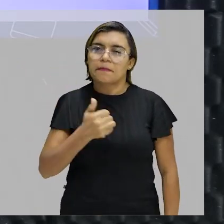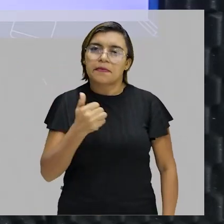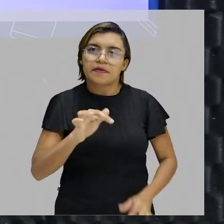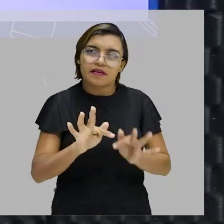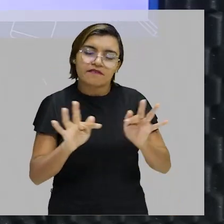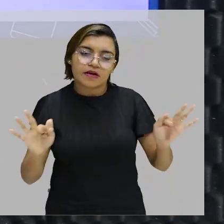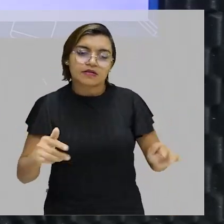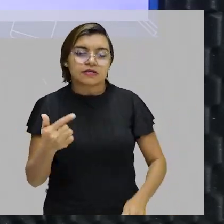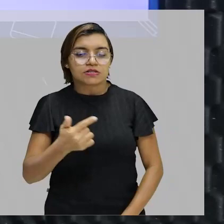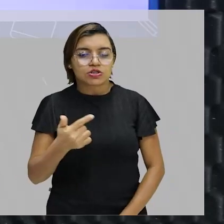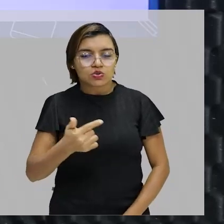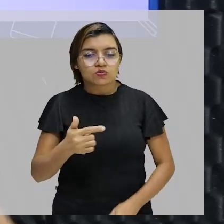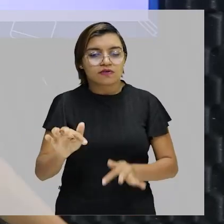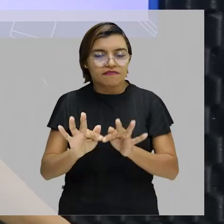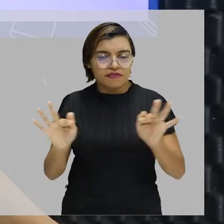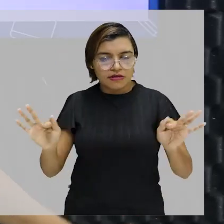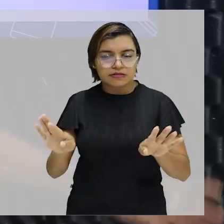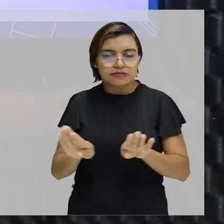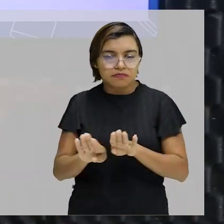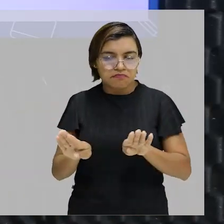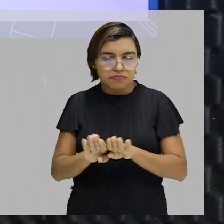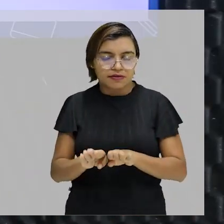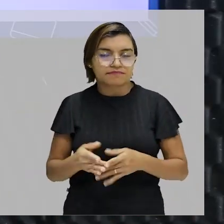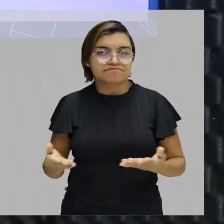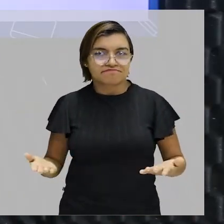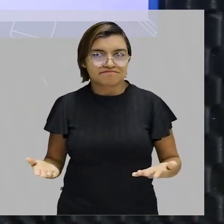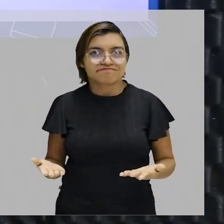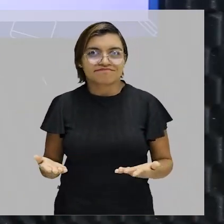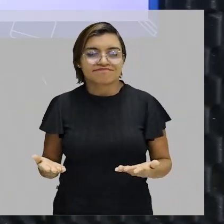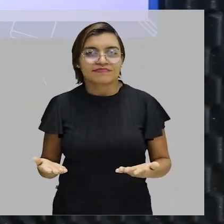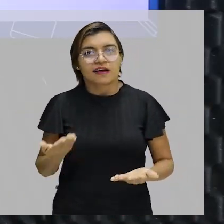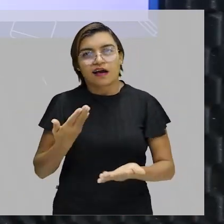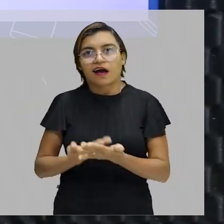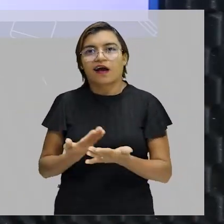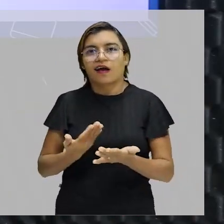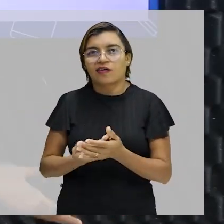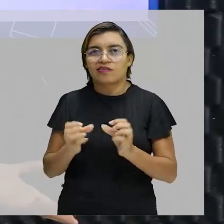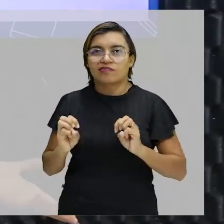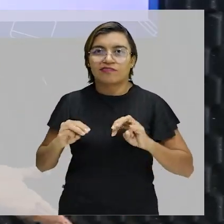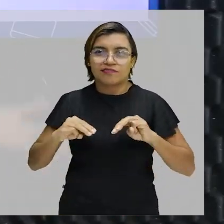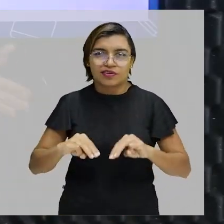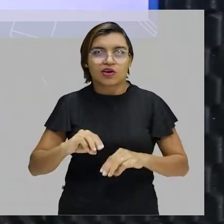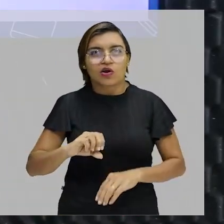melhor tese ainda é a dele. Então, a gente fica por aqui